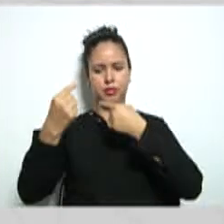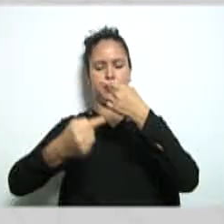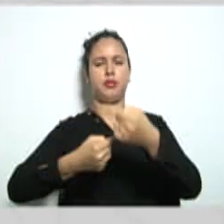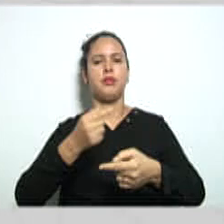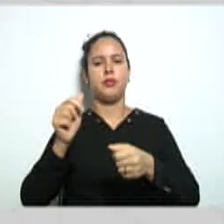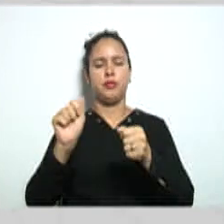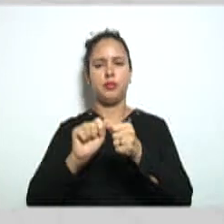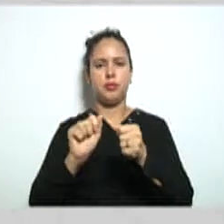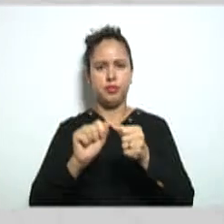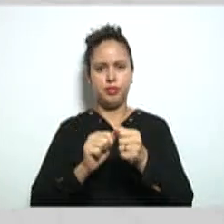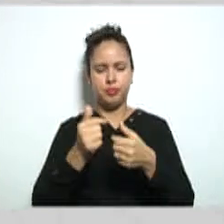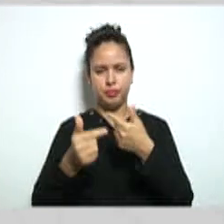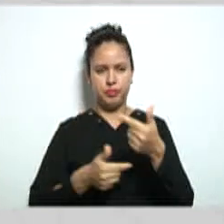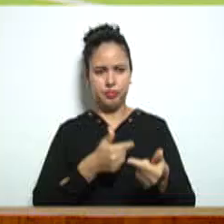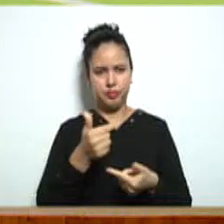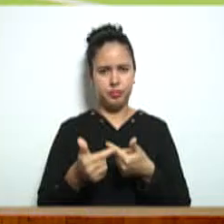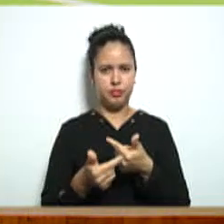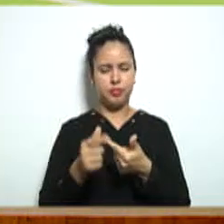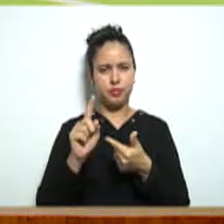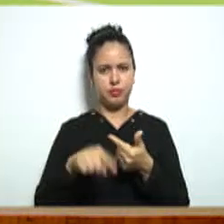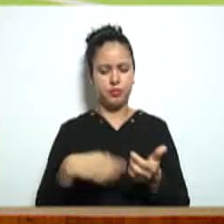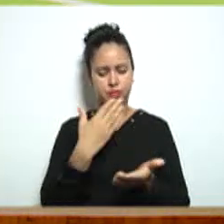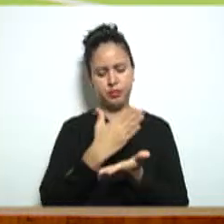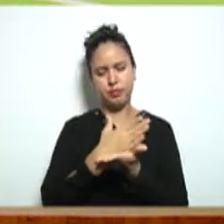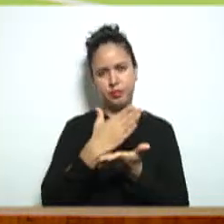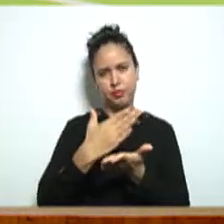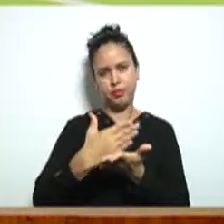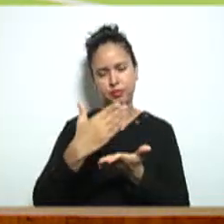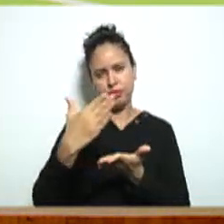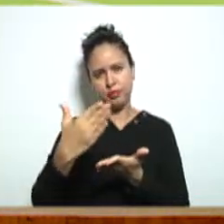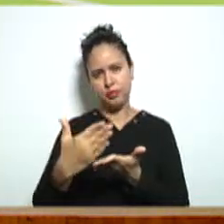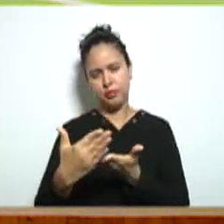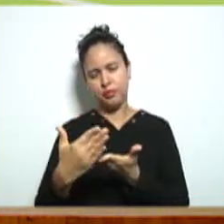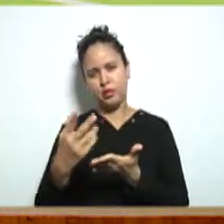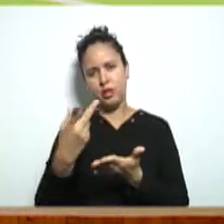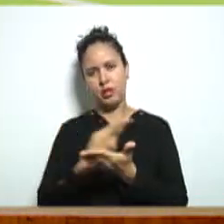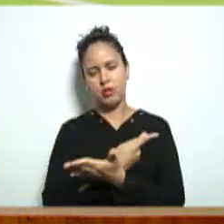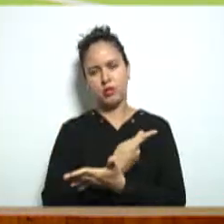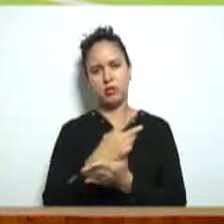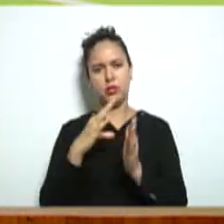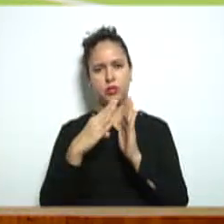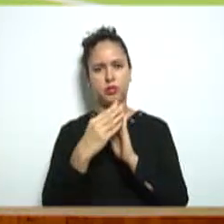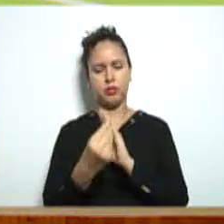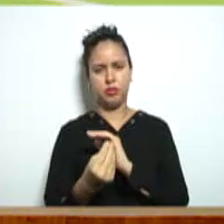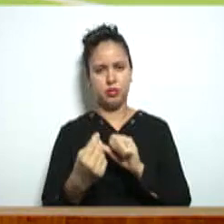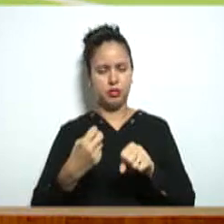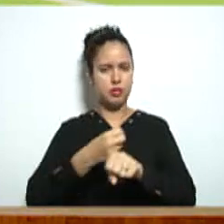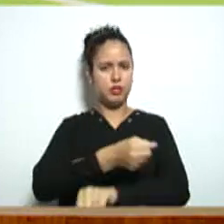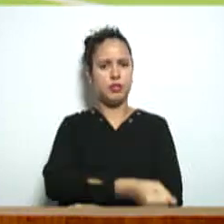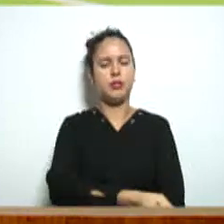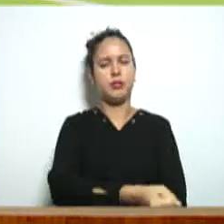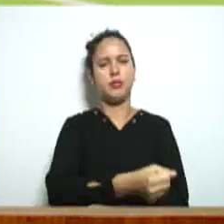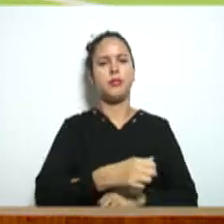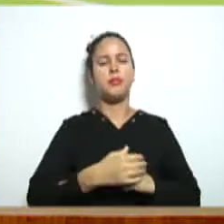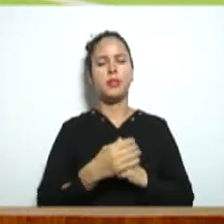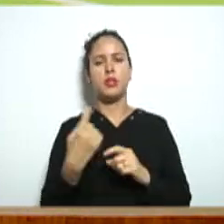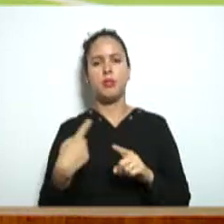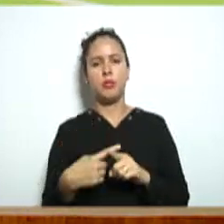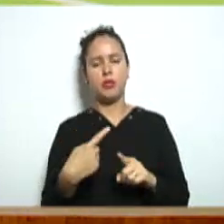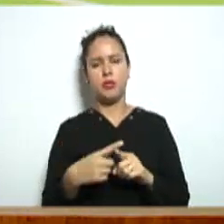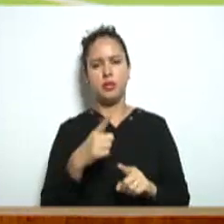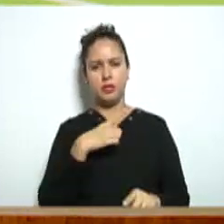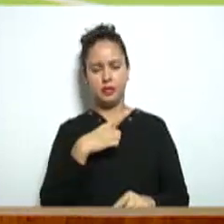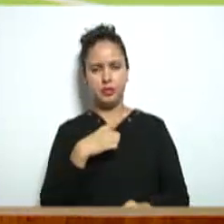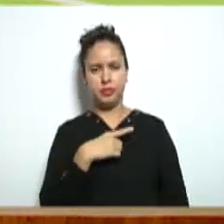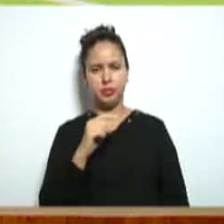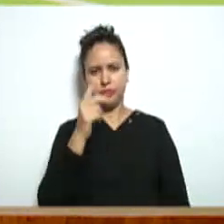executar esse trabalho. Essa divisão só vai acontecer no modelo escravista, porque a gente vai ter